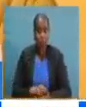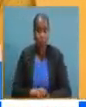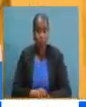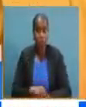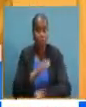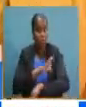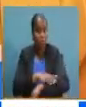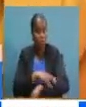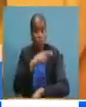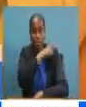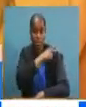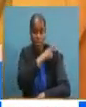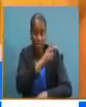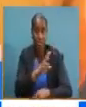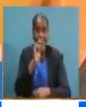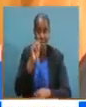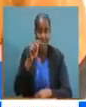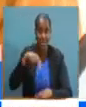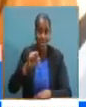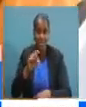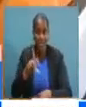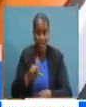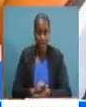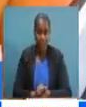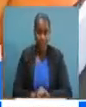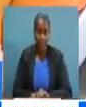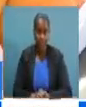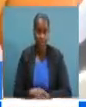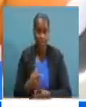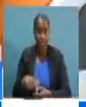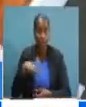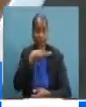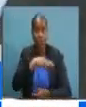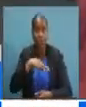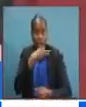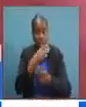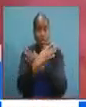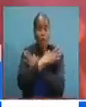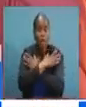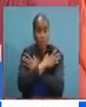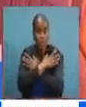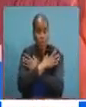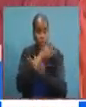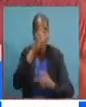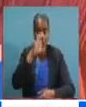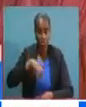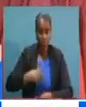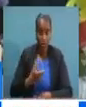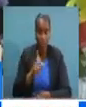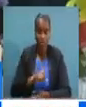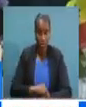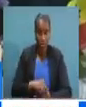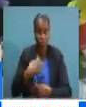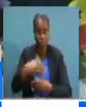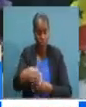da Universidade, Cheikh Anta Diop. Pela cabeça do honoris causa, a família, os amigos e Cabo Verde,